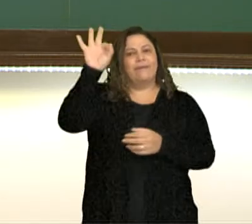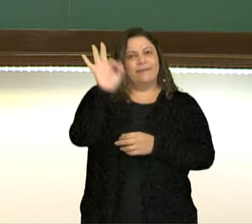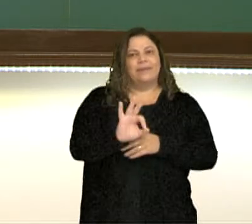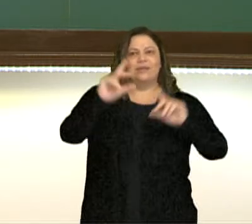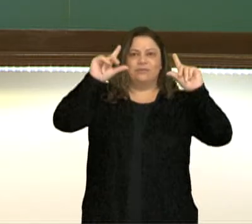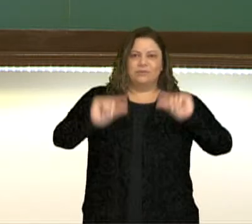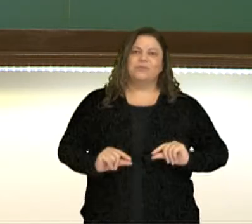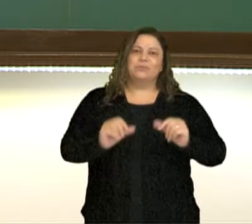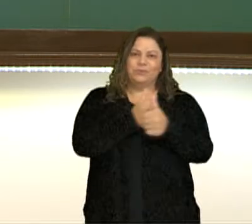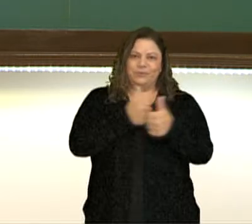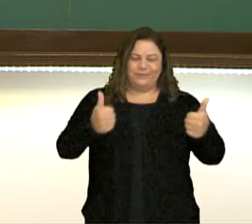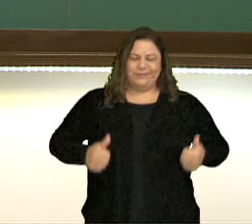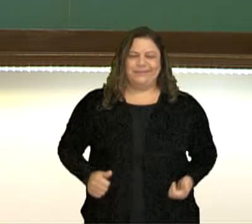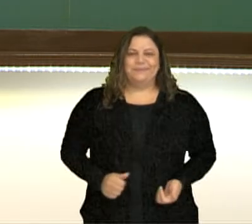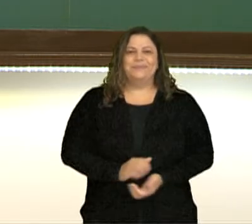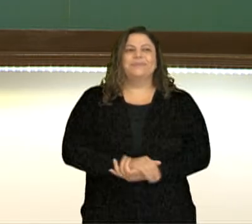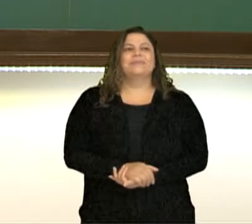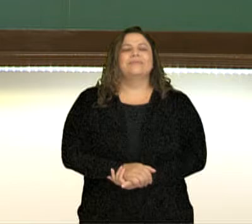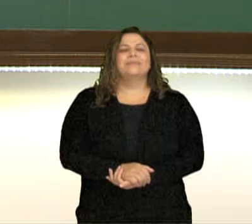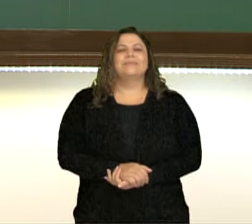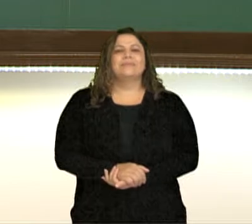diminuindo, ok?